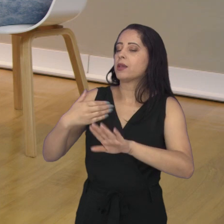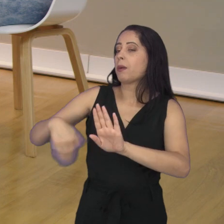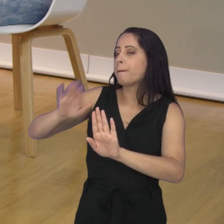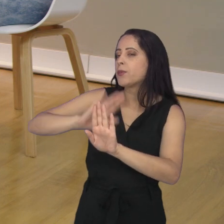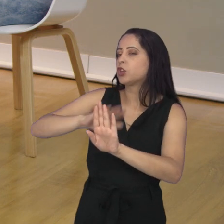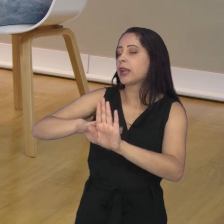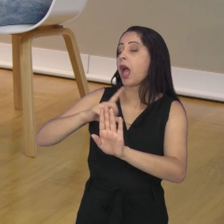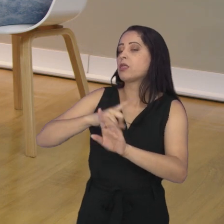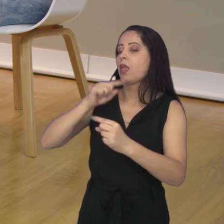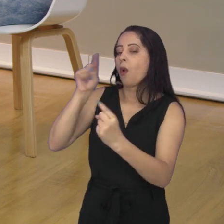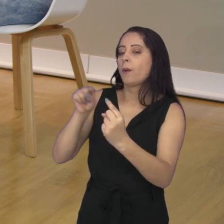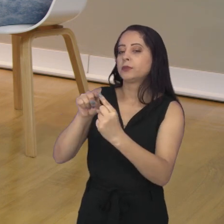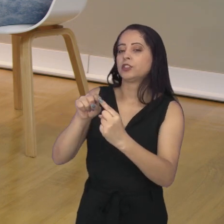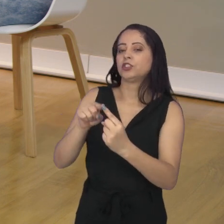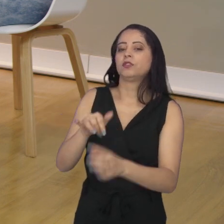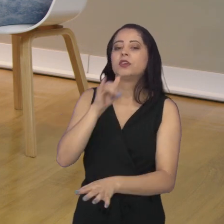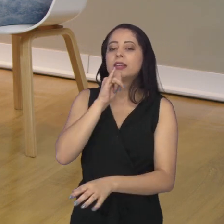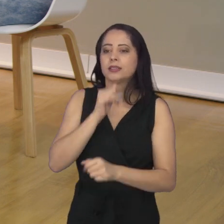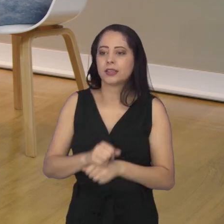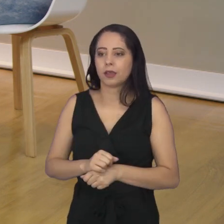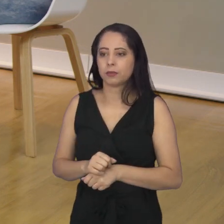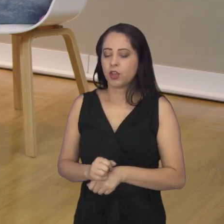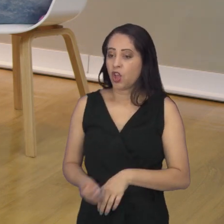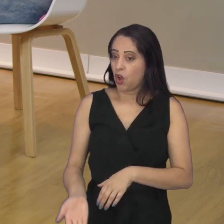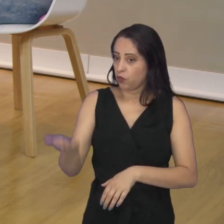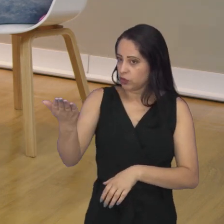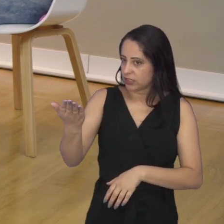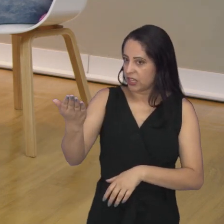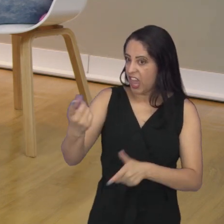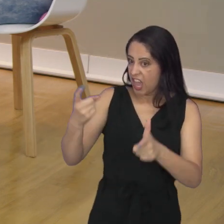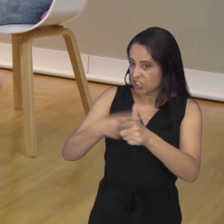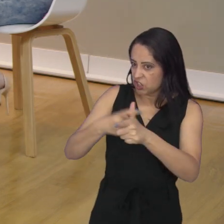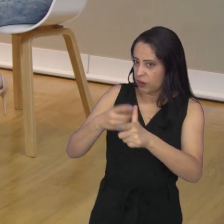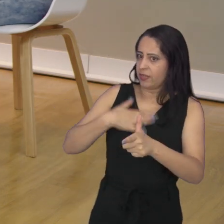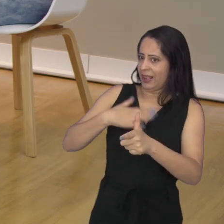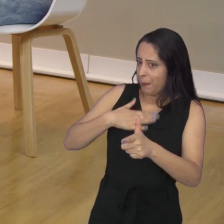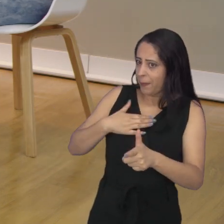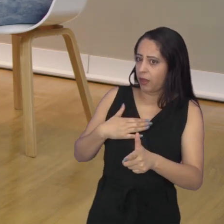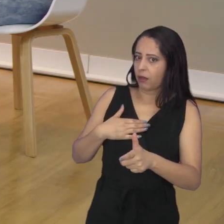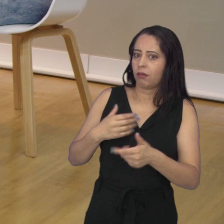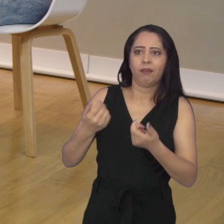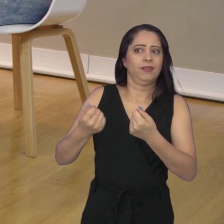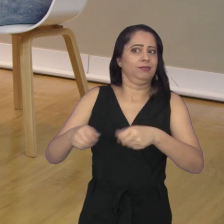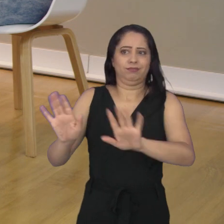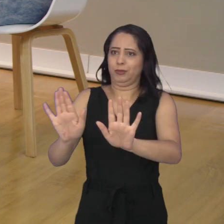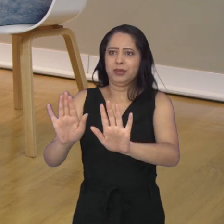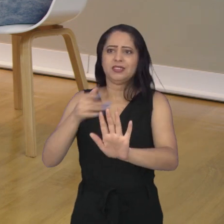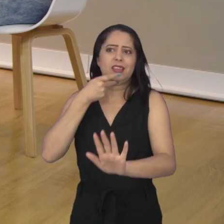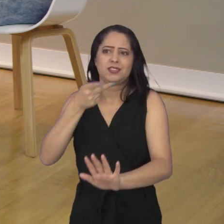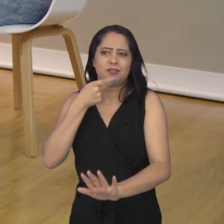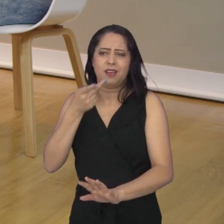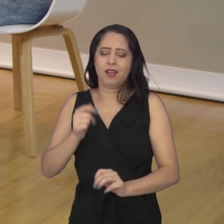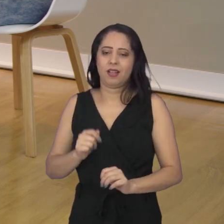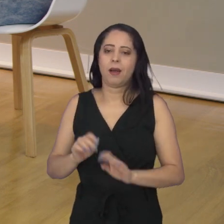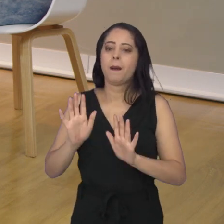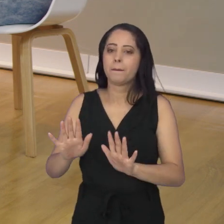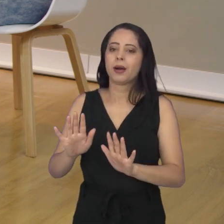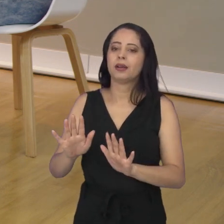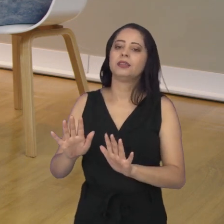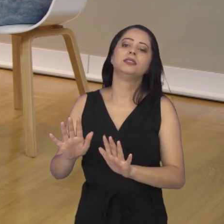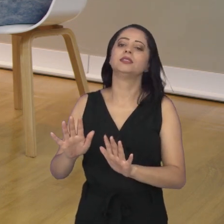Eu utilizo intencionalmente. Então, assim, eu não vou falar para você, você tá me devendo uma, viu, Gi? Não preciso fazer isso.